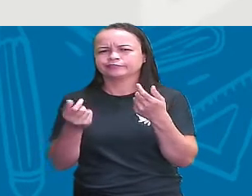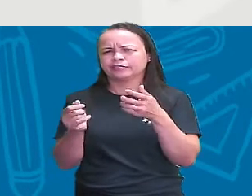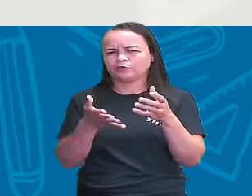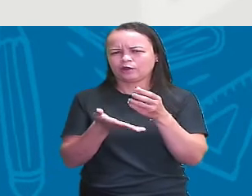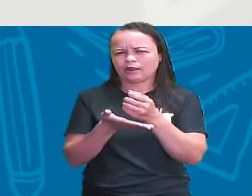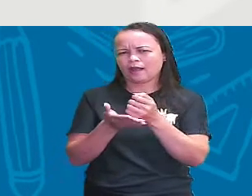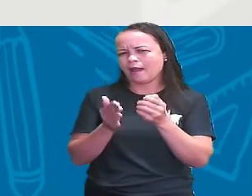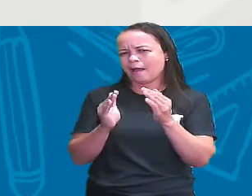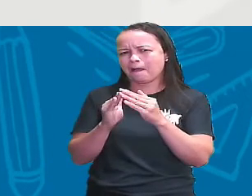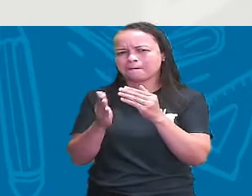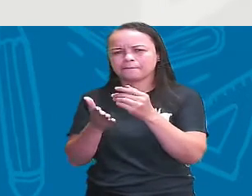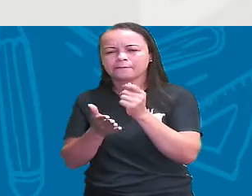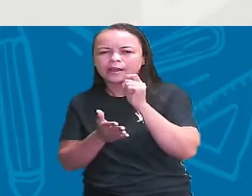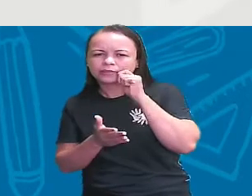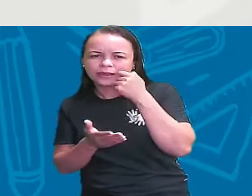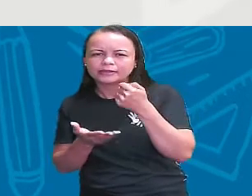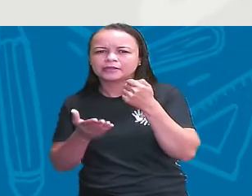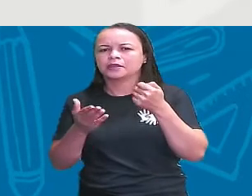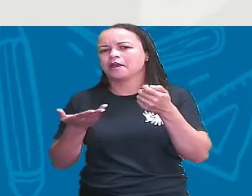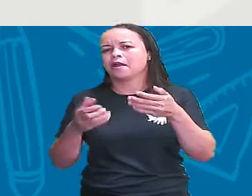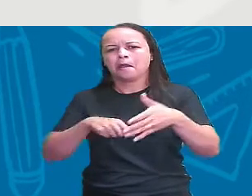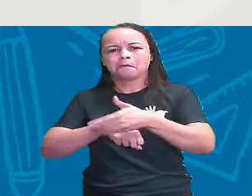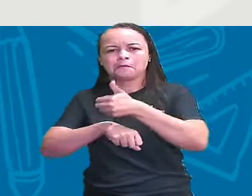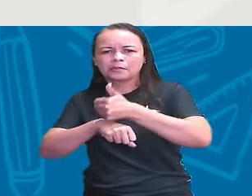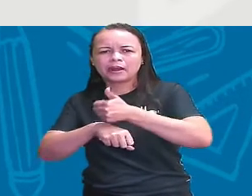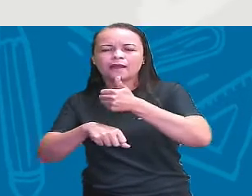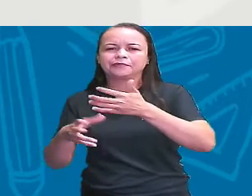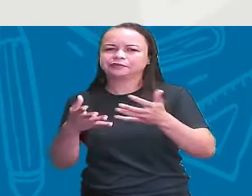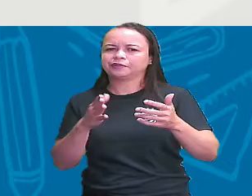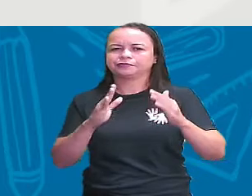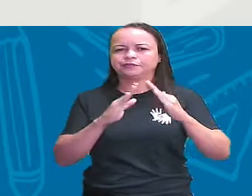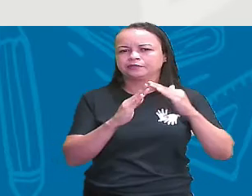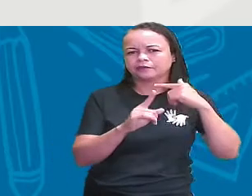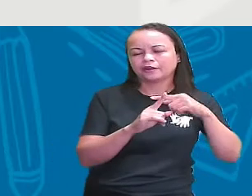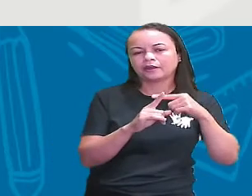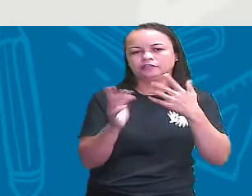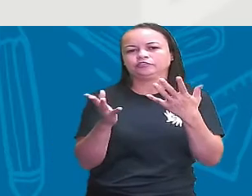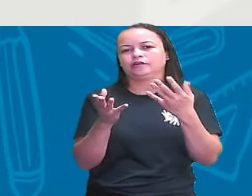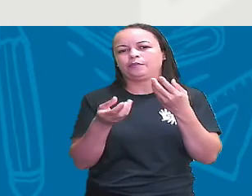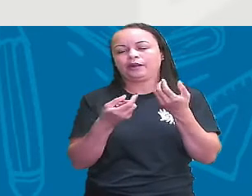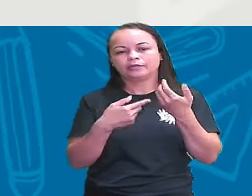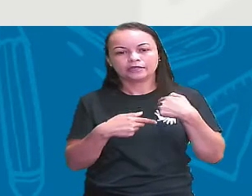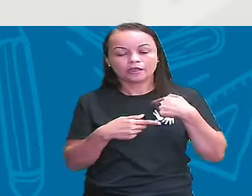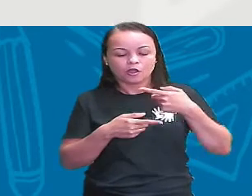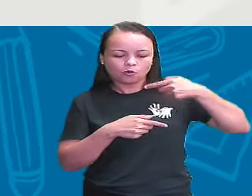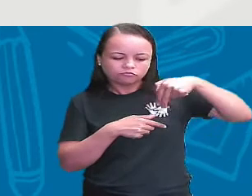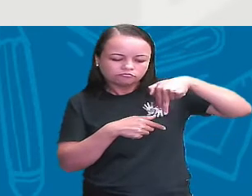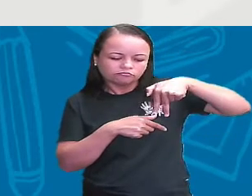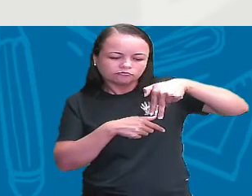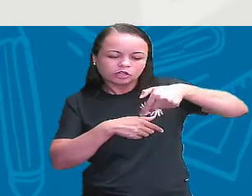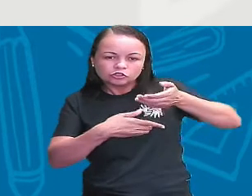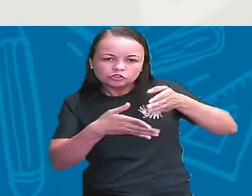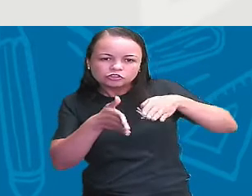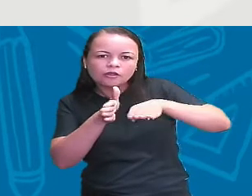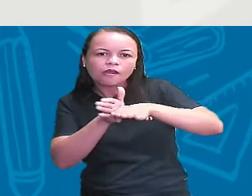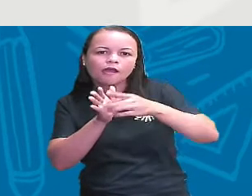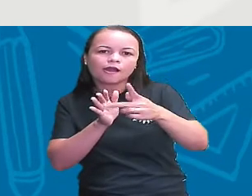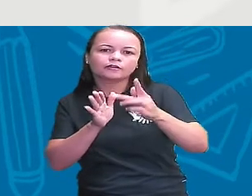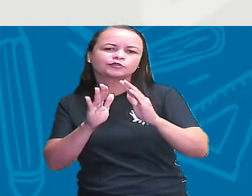praças, igrejas? O que é que você iria colocar para me ajudar a me orientar dentro daquele espaço, daquele